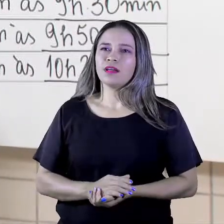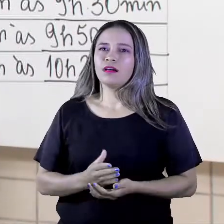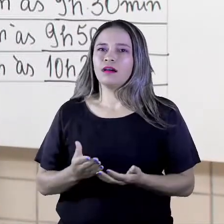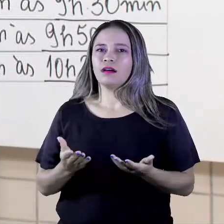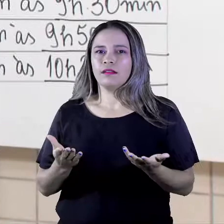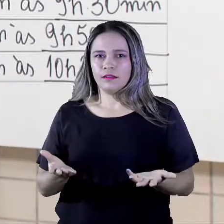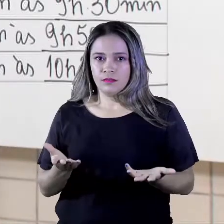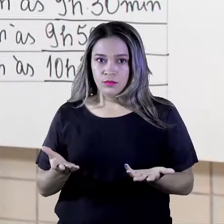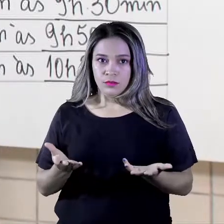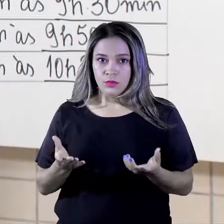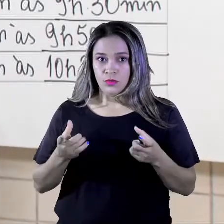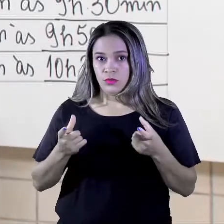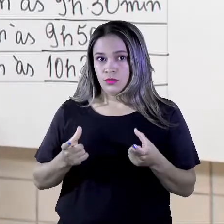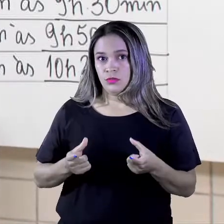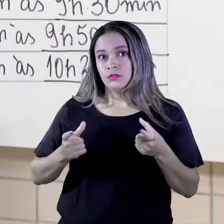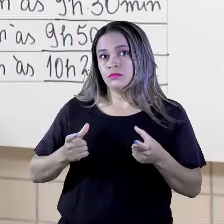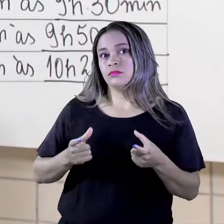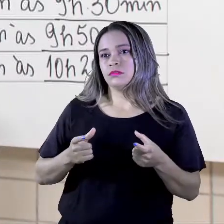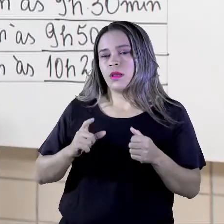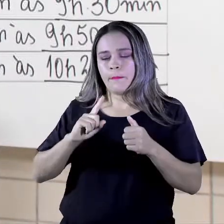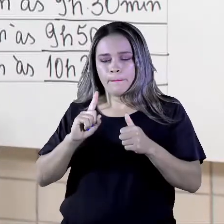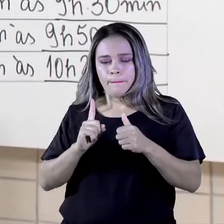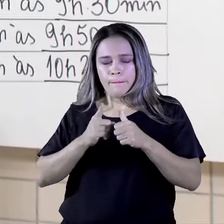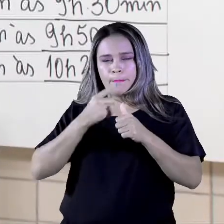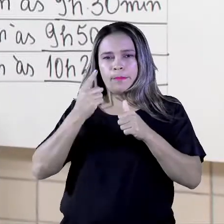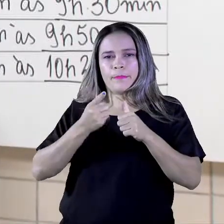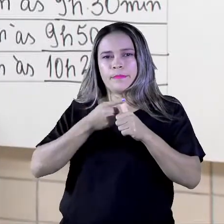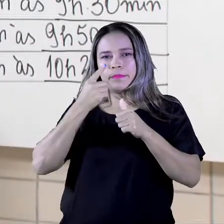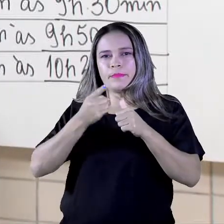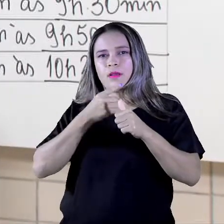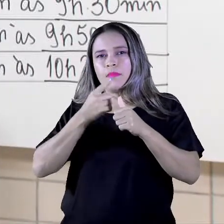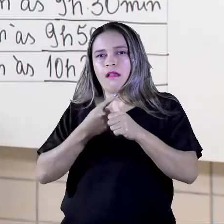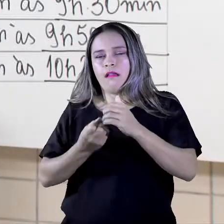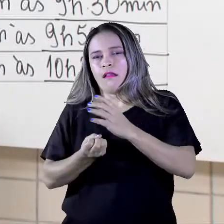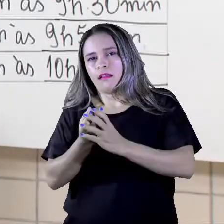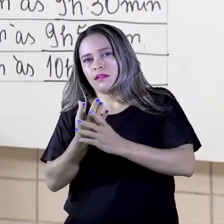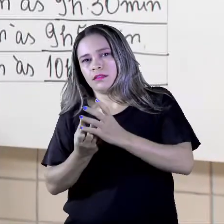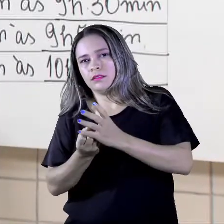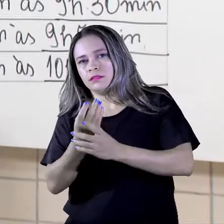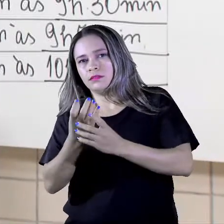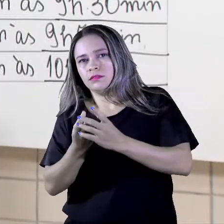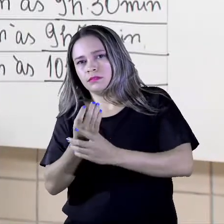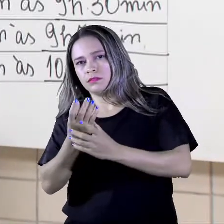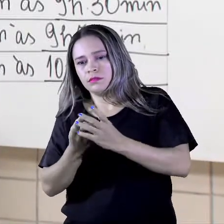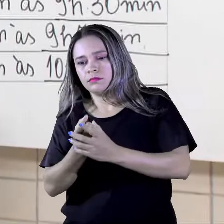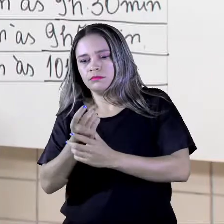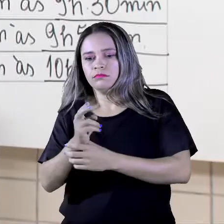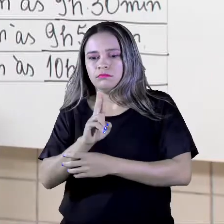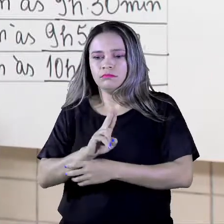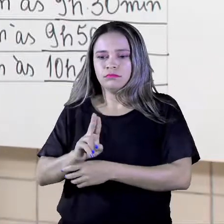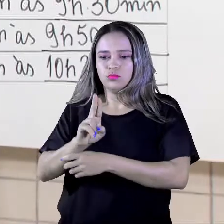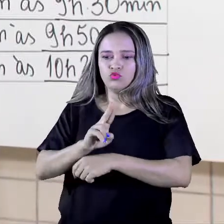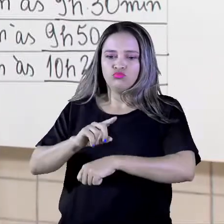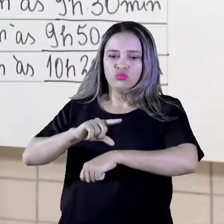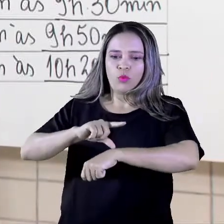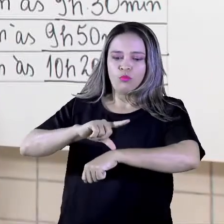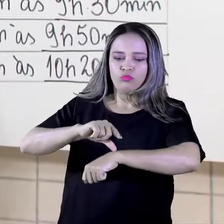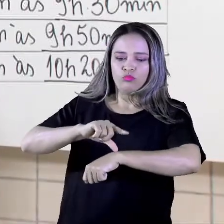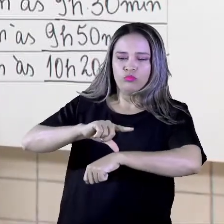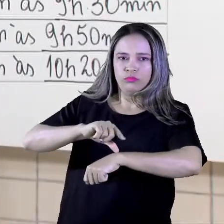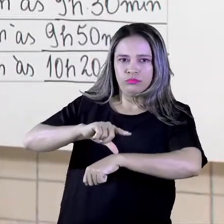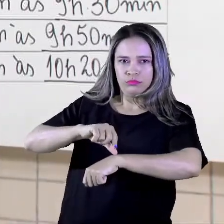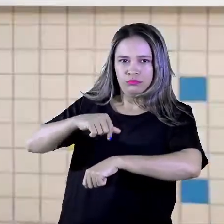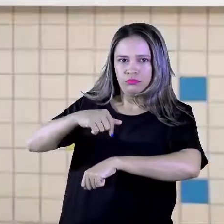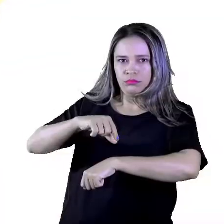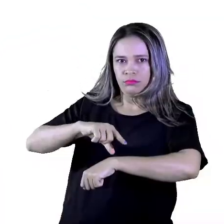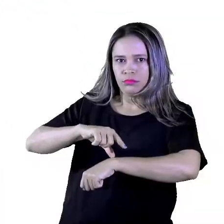aí as primeiras criações de instrumentos utilizados para medir o tempo, E nós